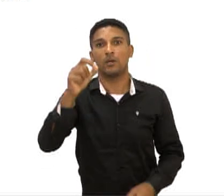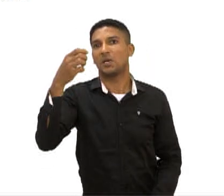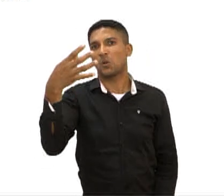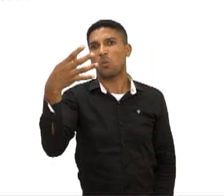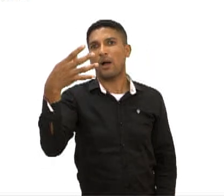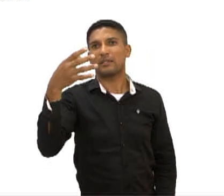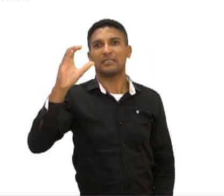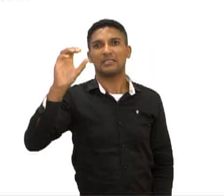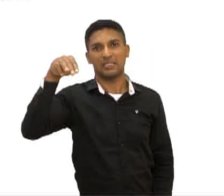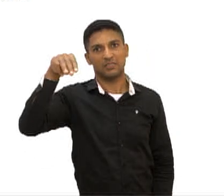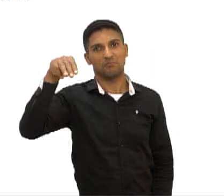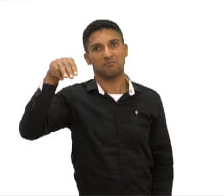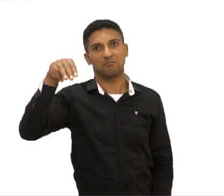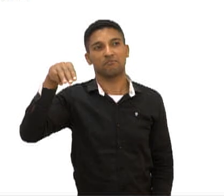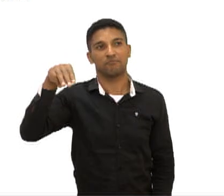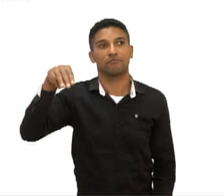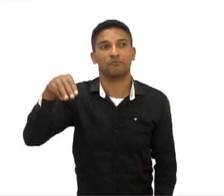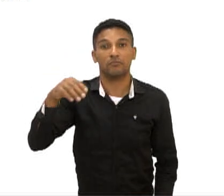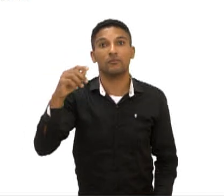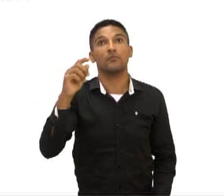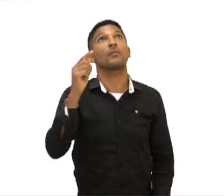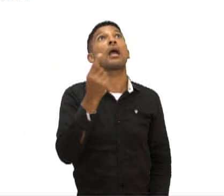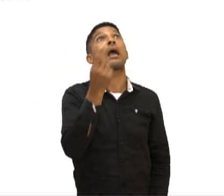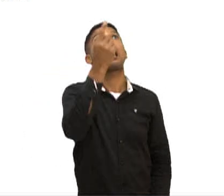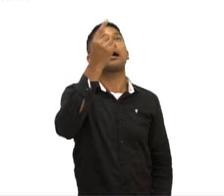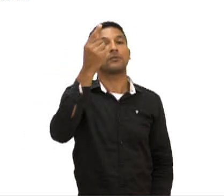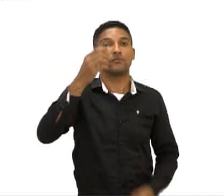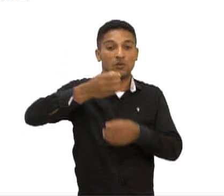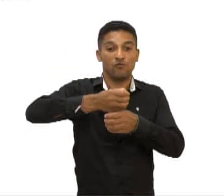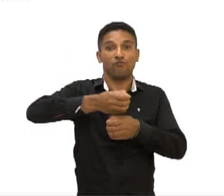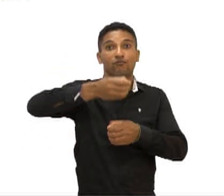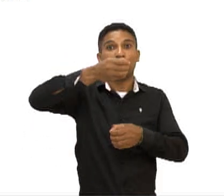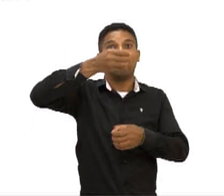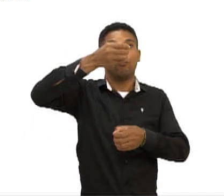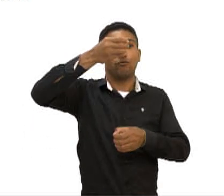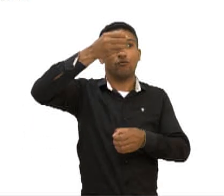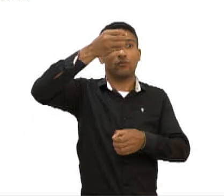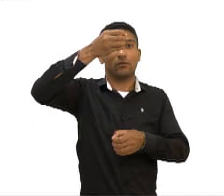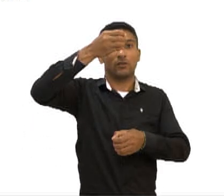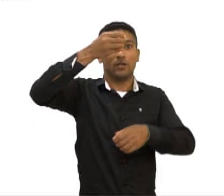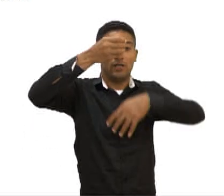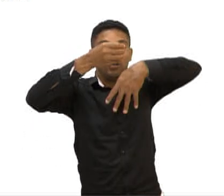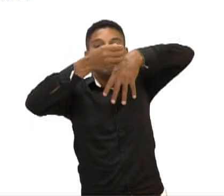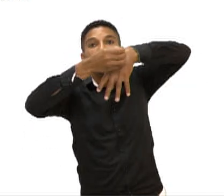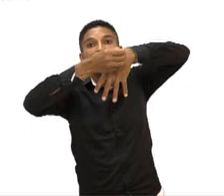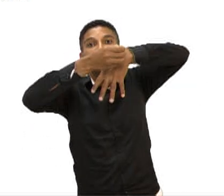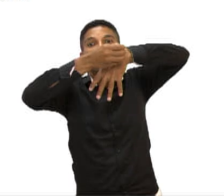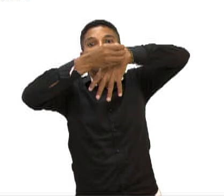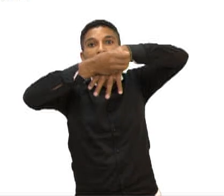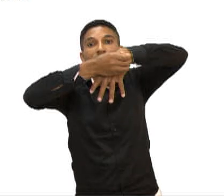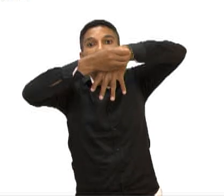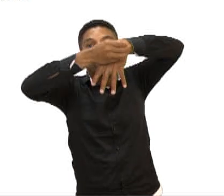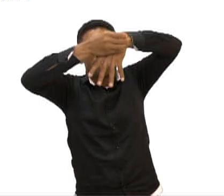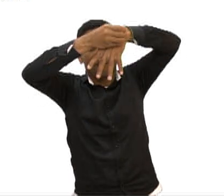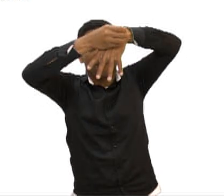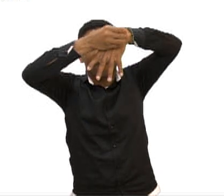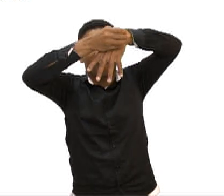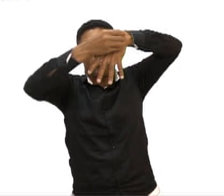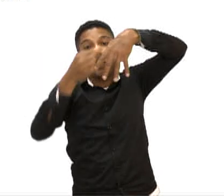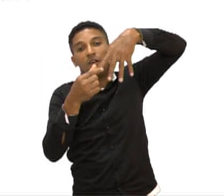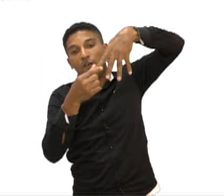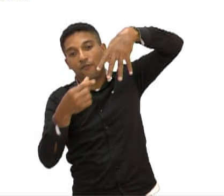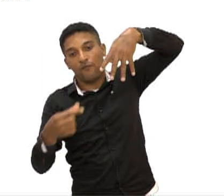é pequenininho, mas alto, 3 metros. Que será segurado por alguém ao centro do